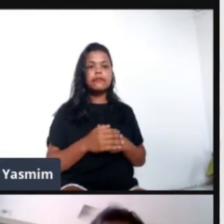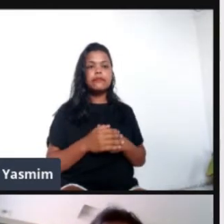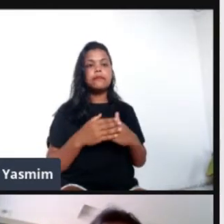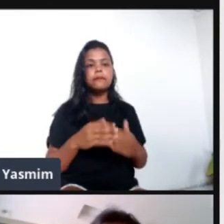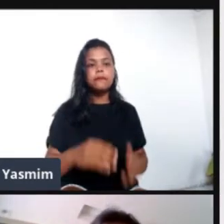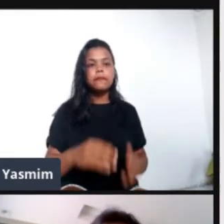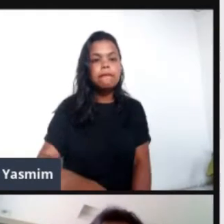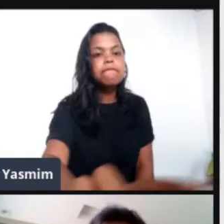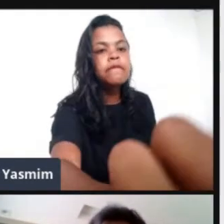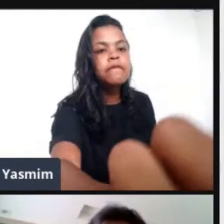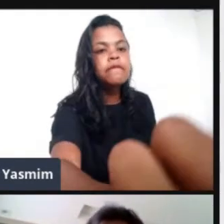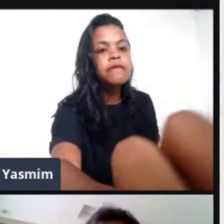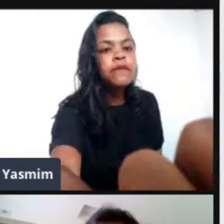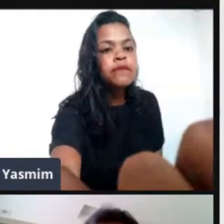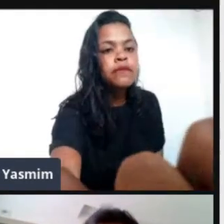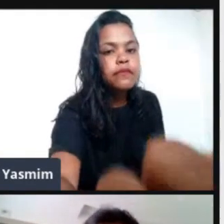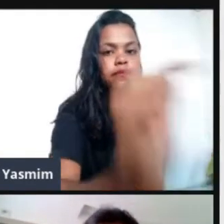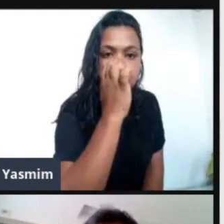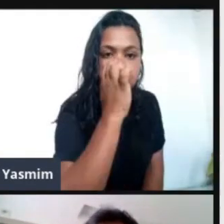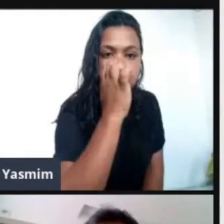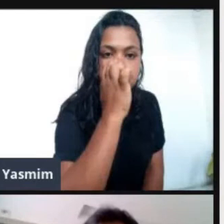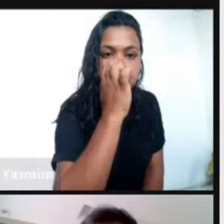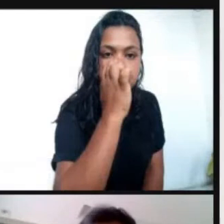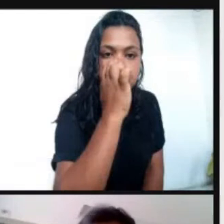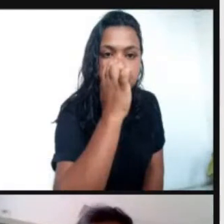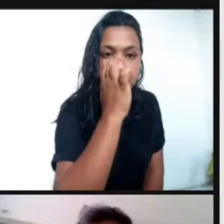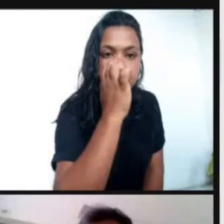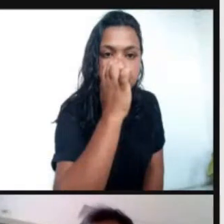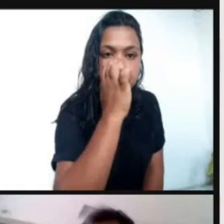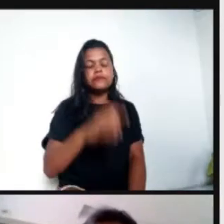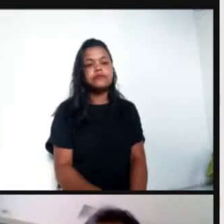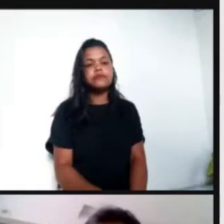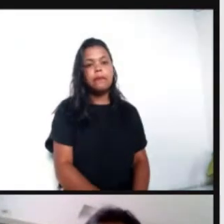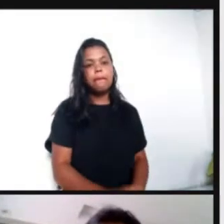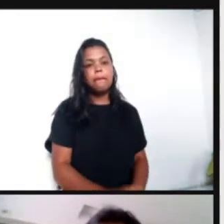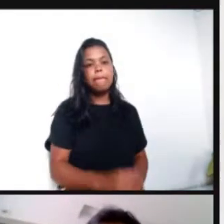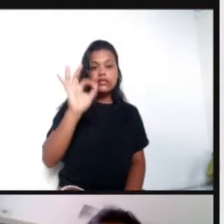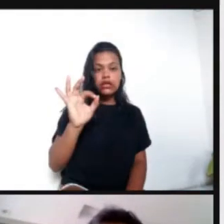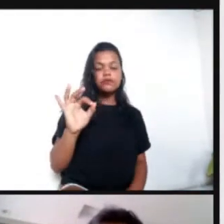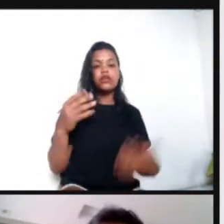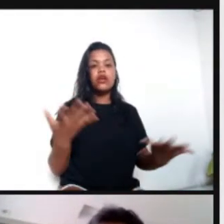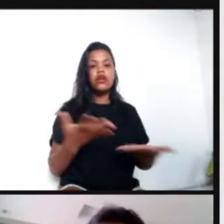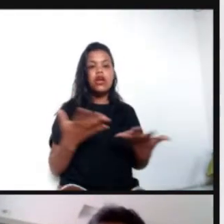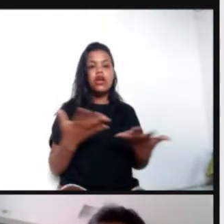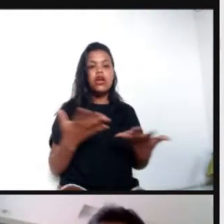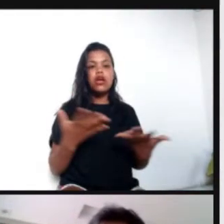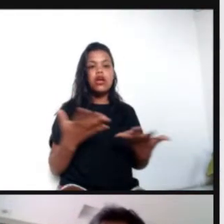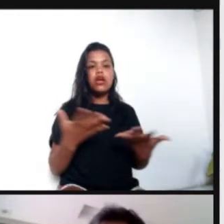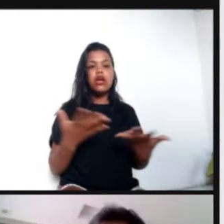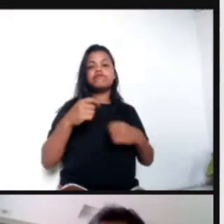na destruição do vírus também, certo? E ela acontece de uma maneira um pouco mais tardia. Se vocês olharem aqui